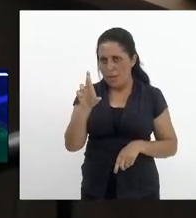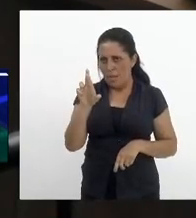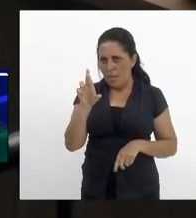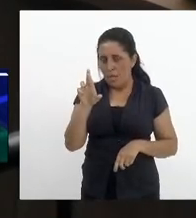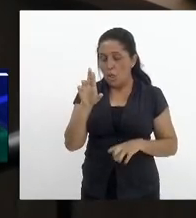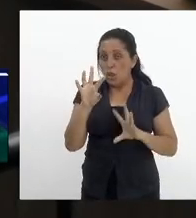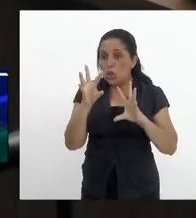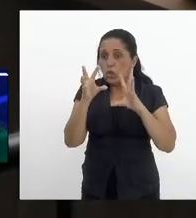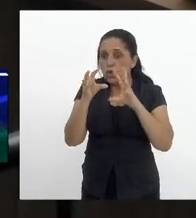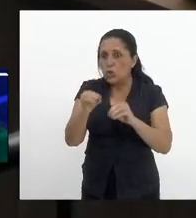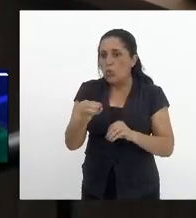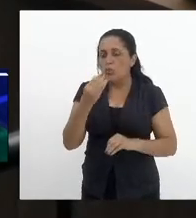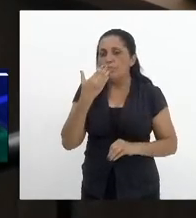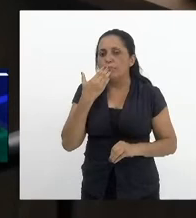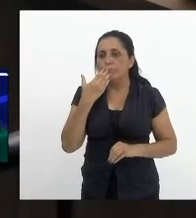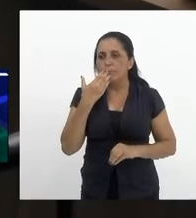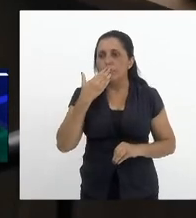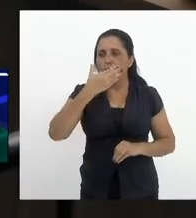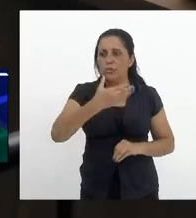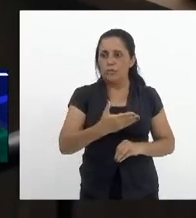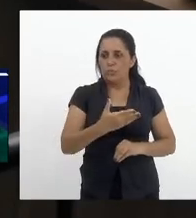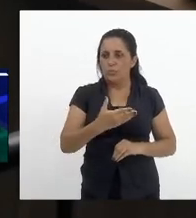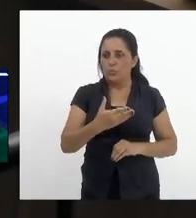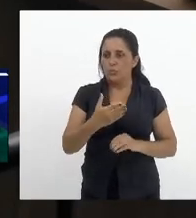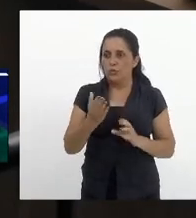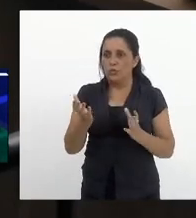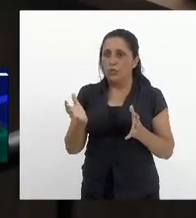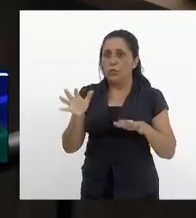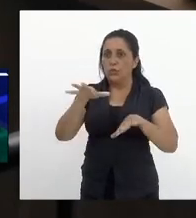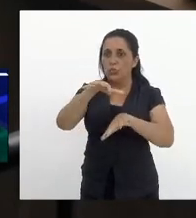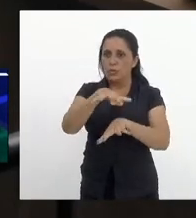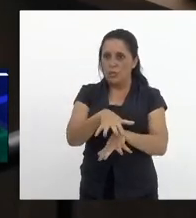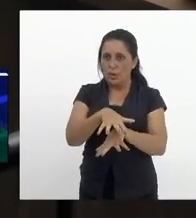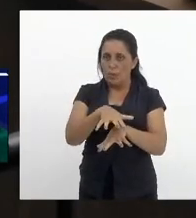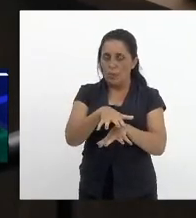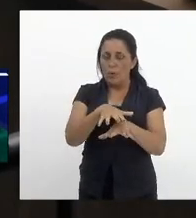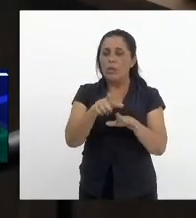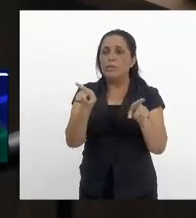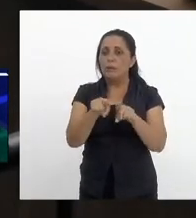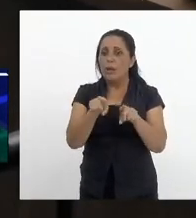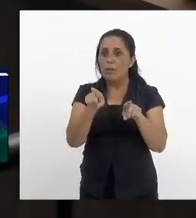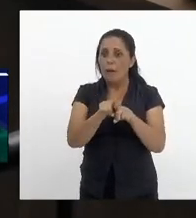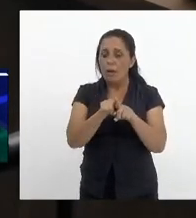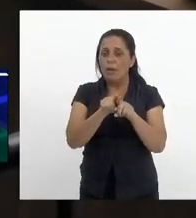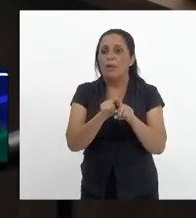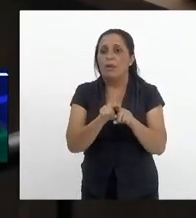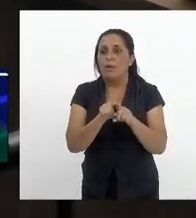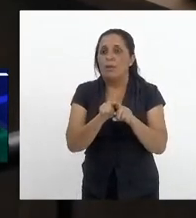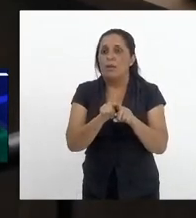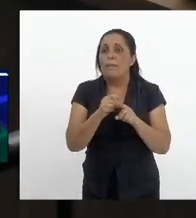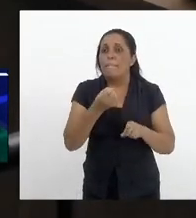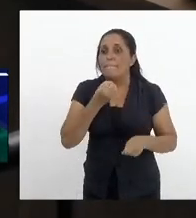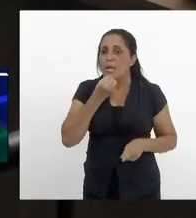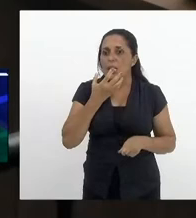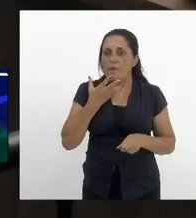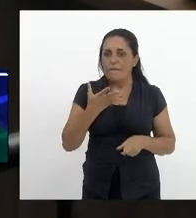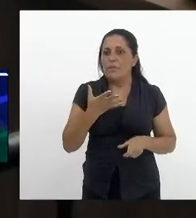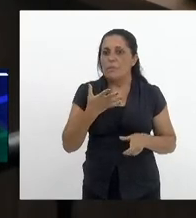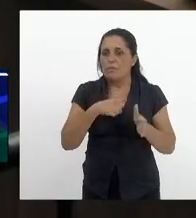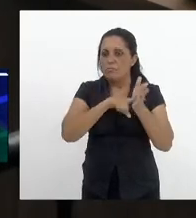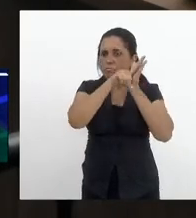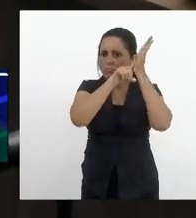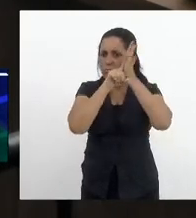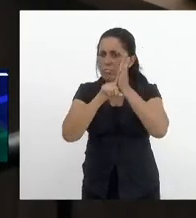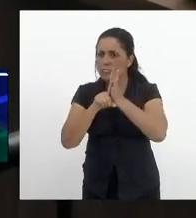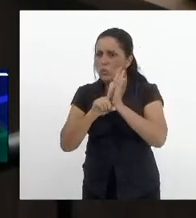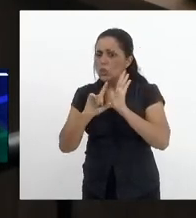todos os pedidos de inclusão em benefício fiscal em todas as leis nos últimos